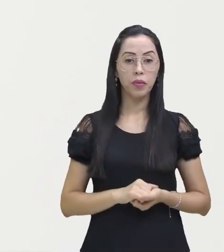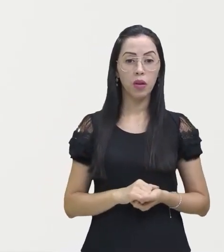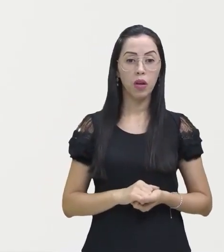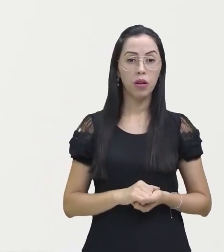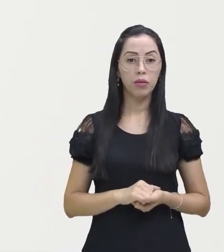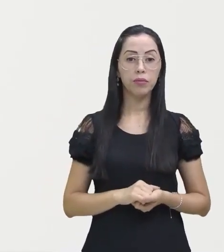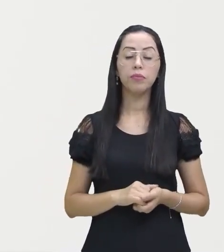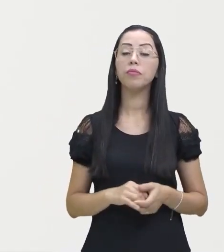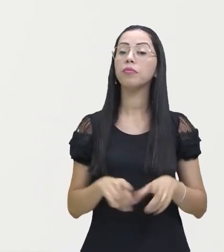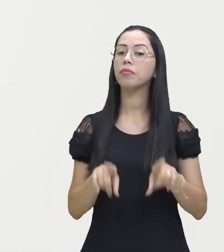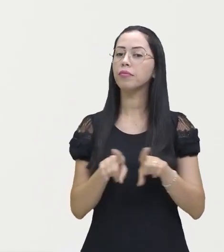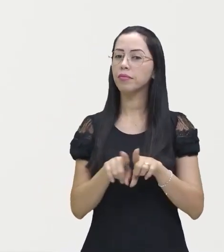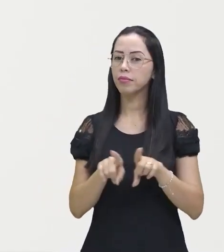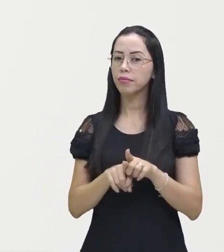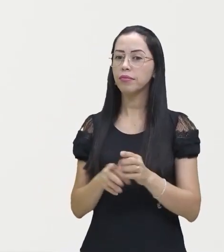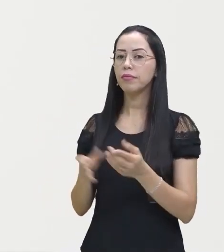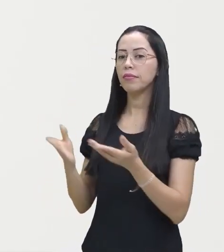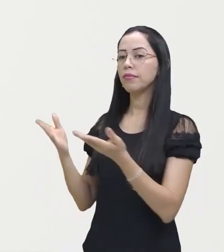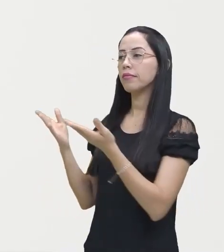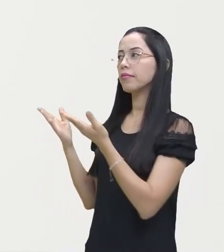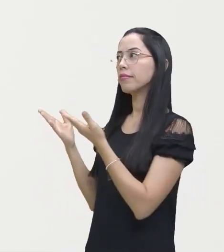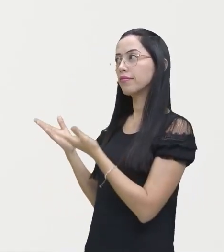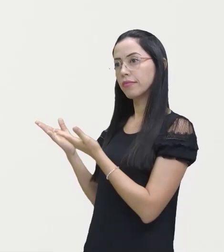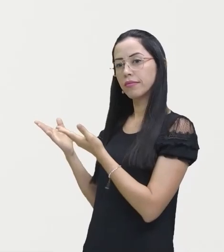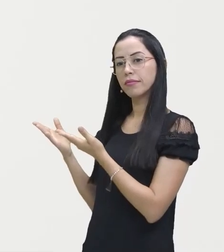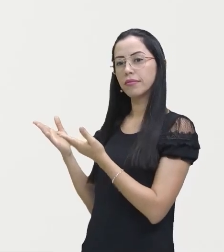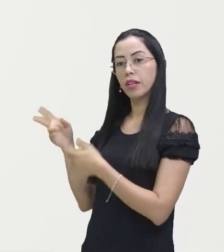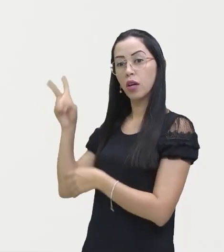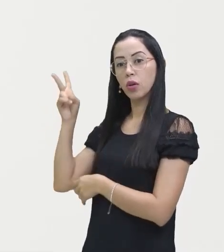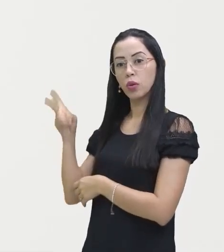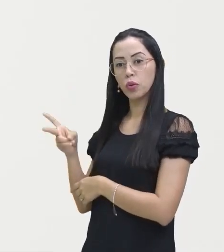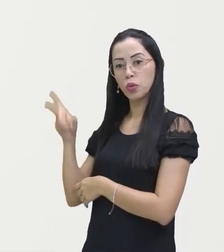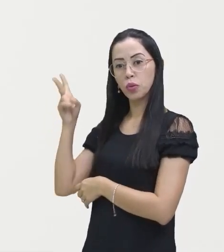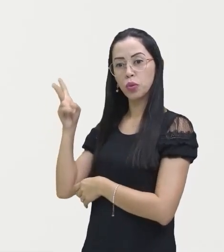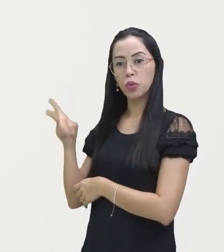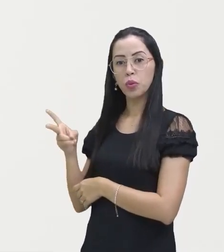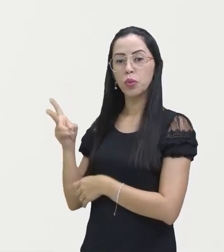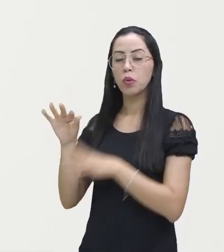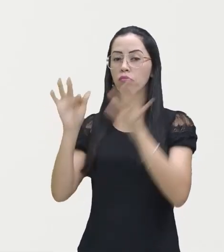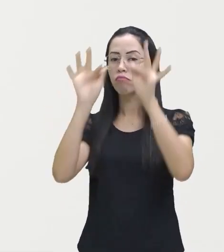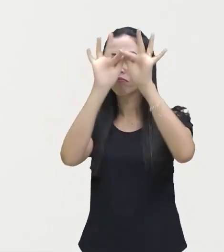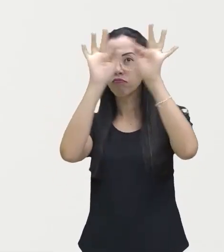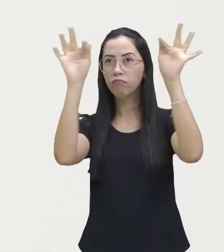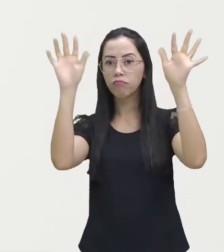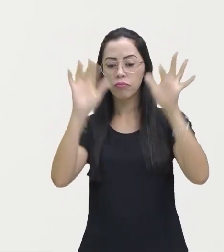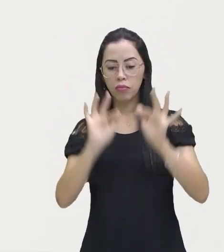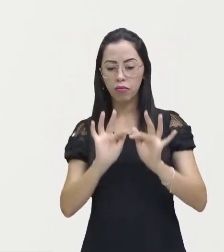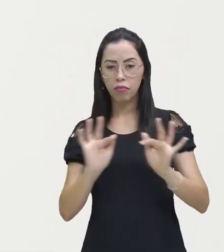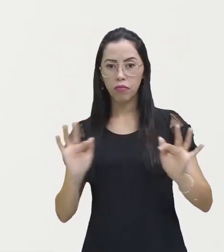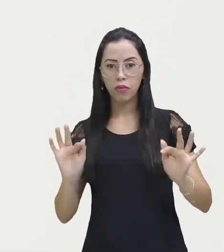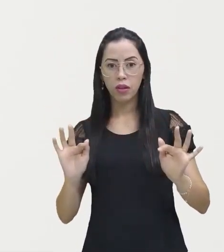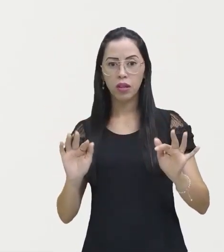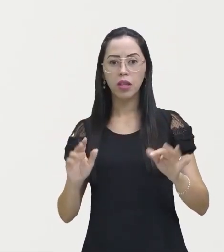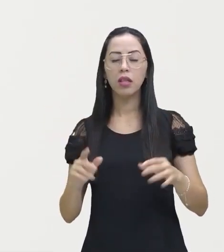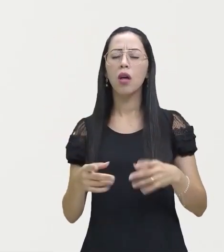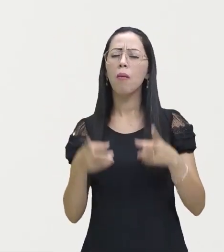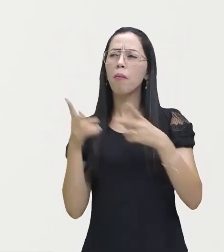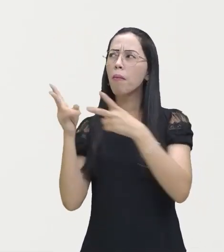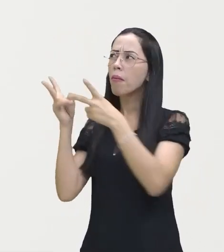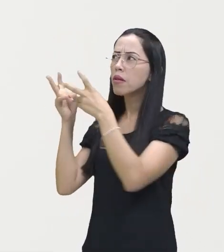O tempo passou a correr. Nós percebemos como uma frase ela é escrita